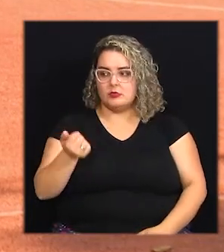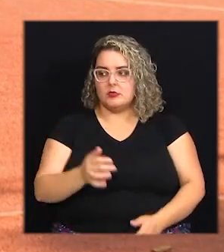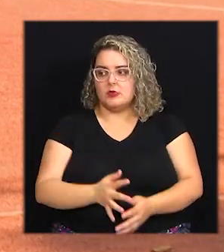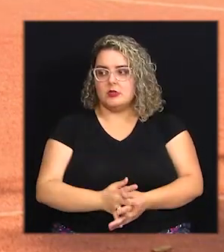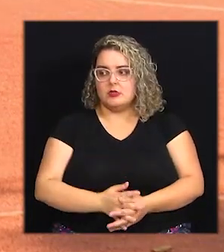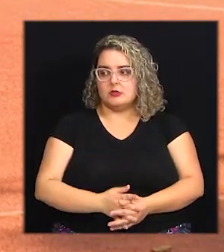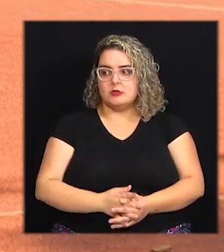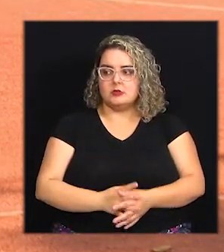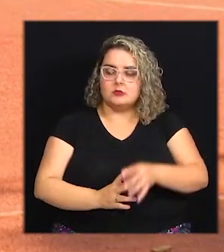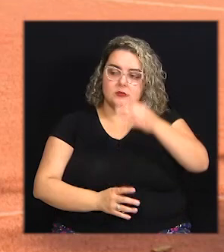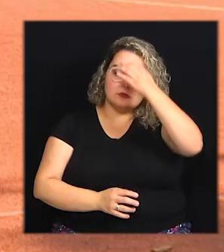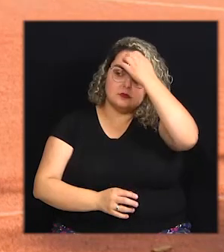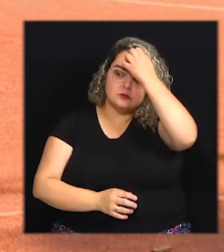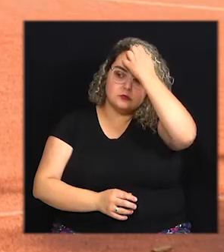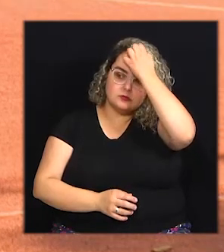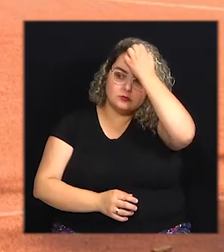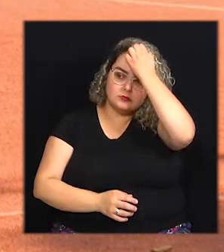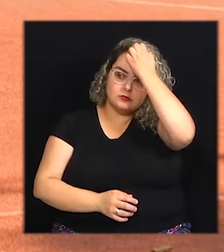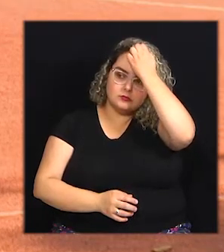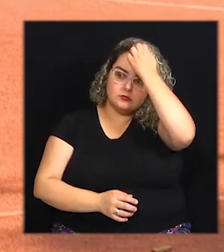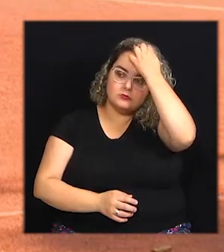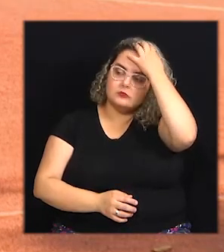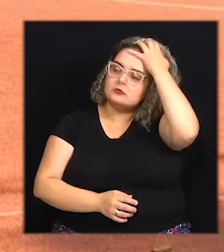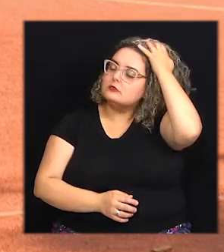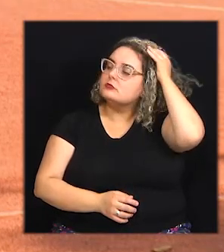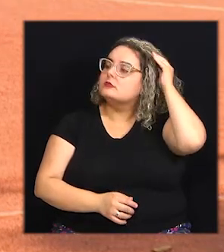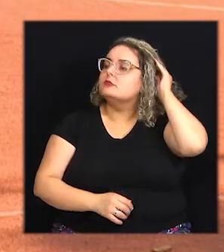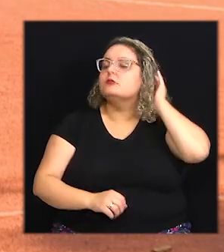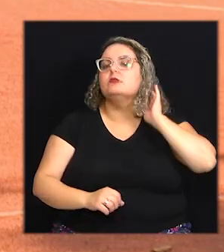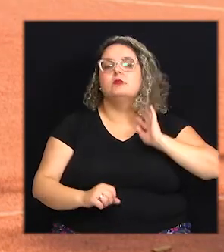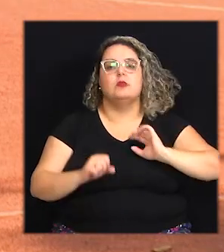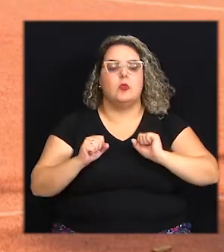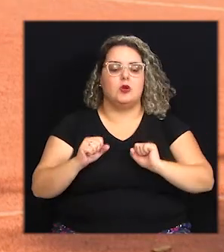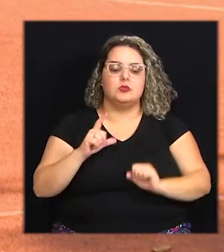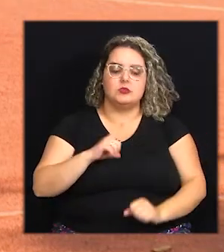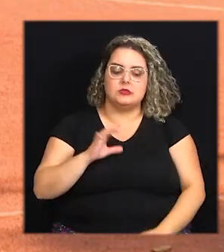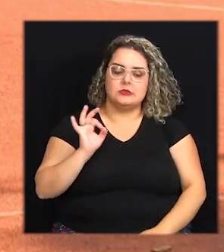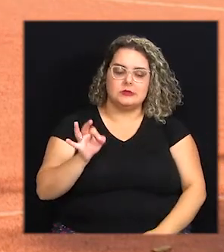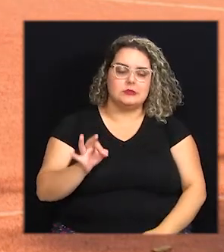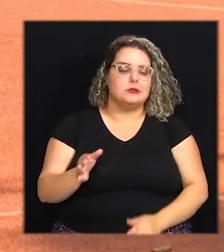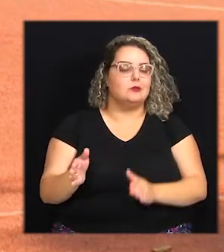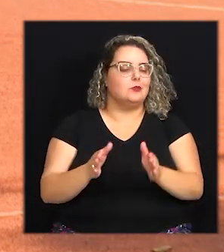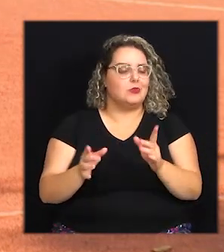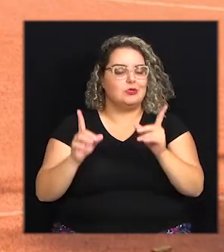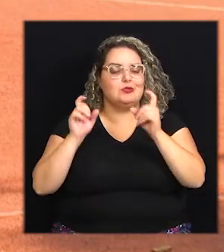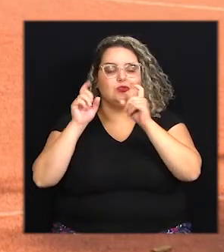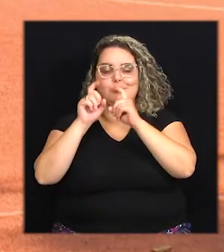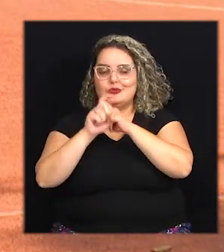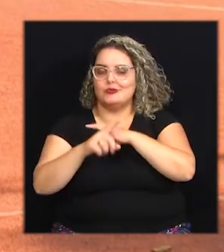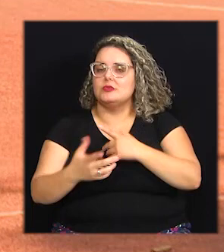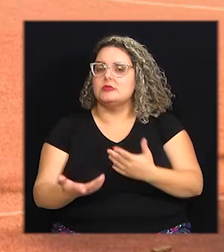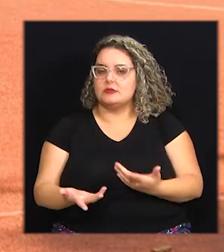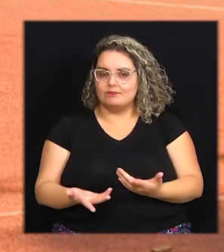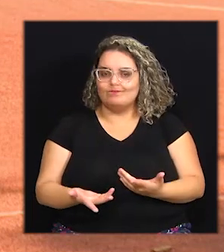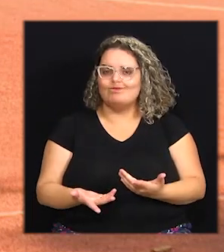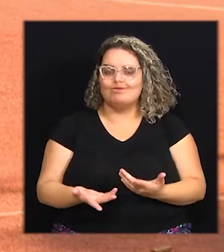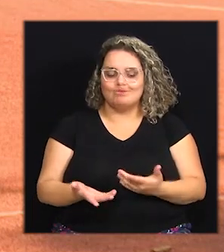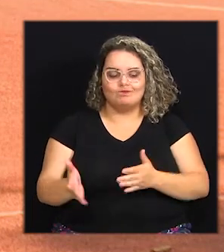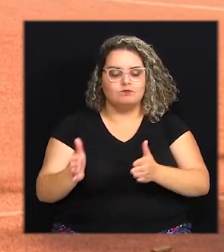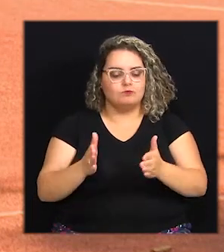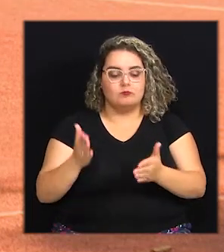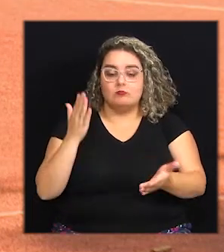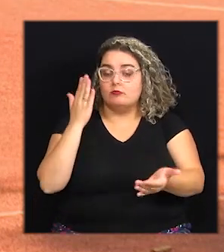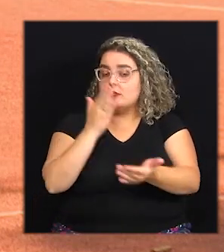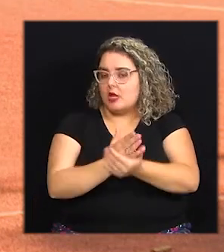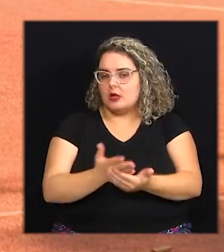assim. Mas pode ter certeza que é uma das fases mais difíceis. Inclusive, é uma fase que muita